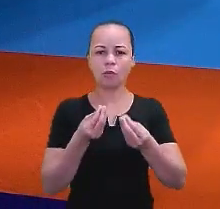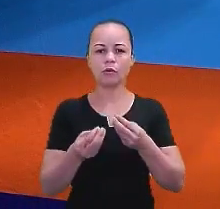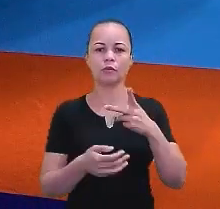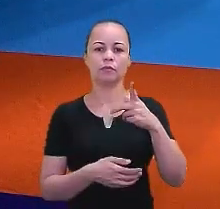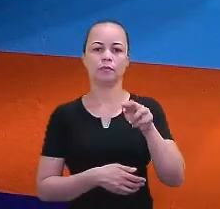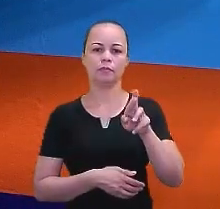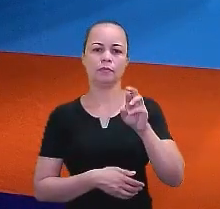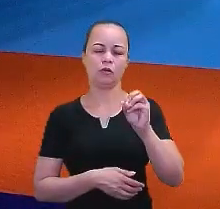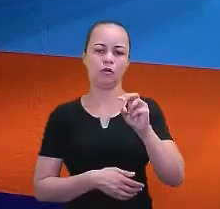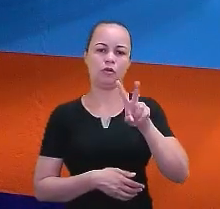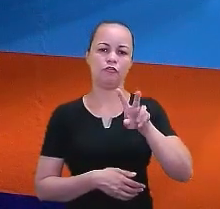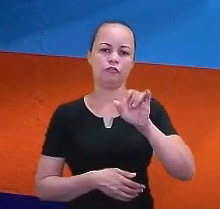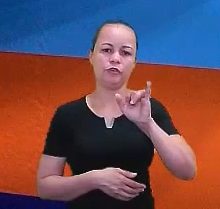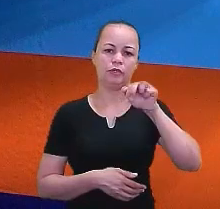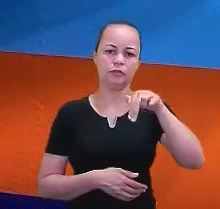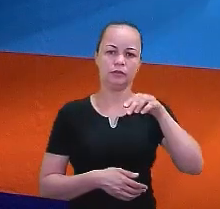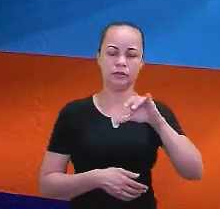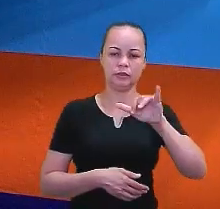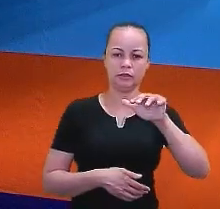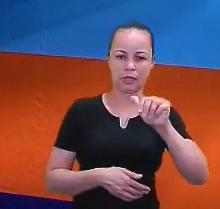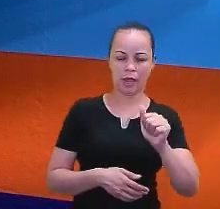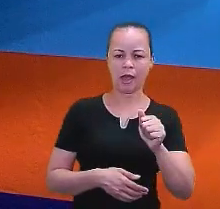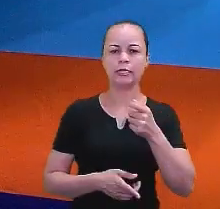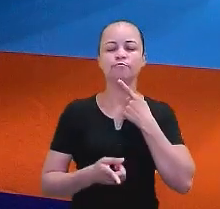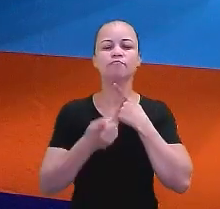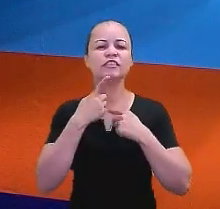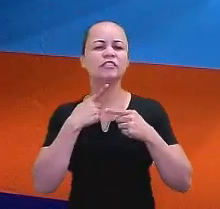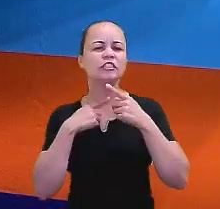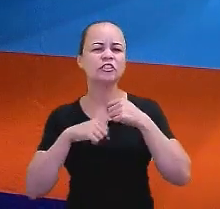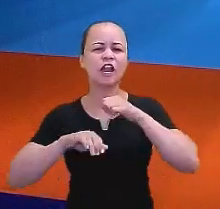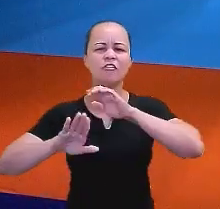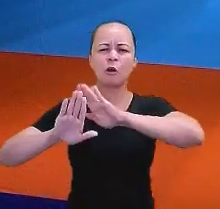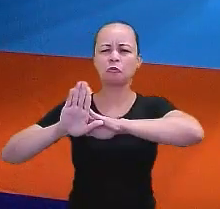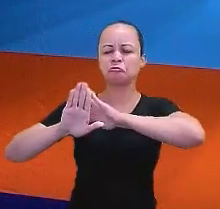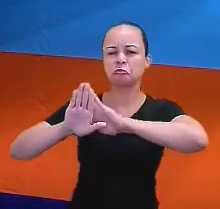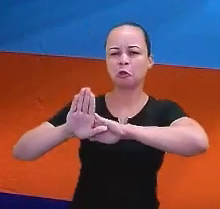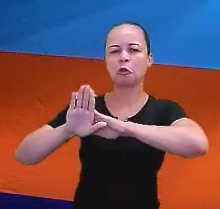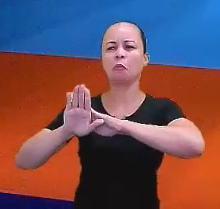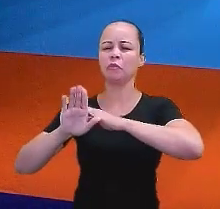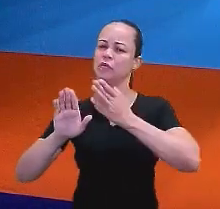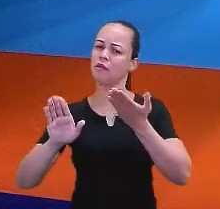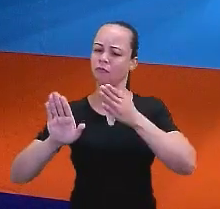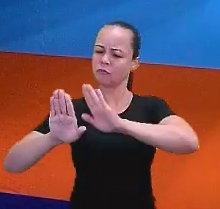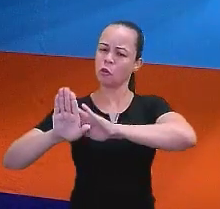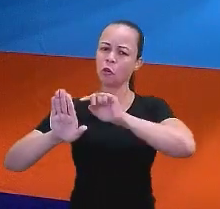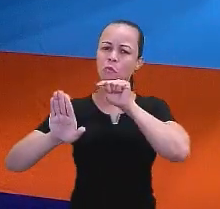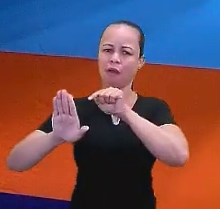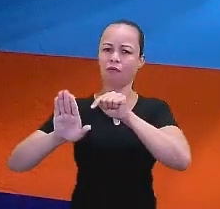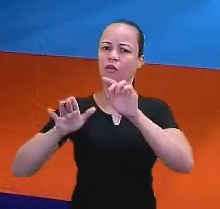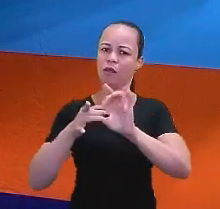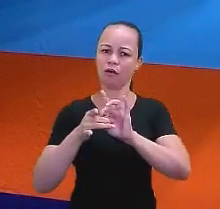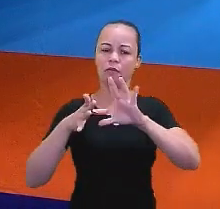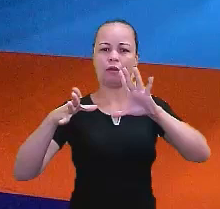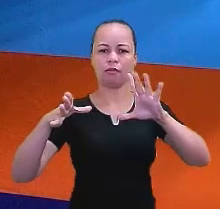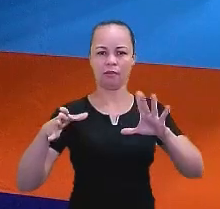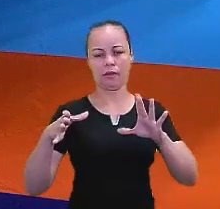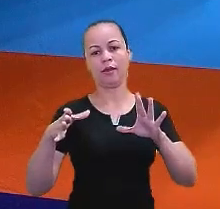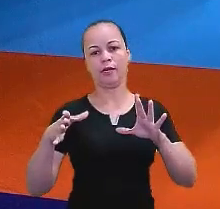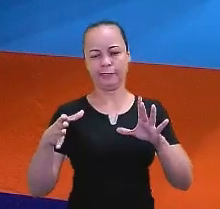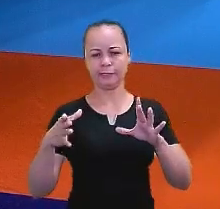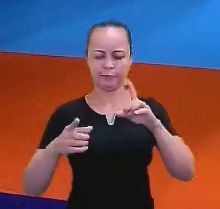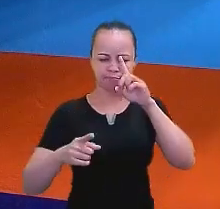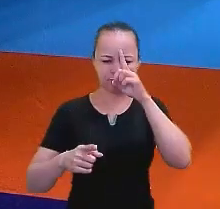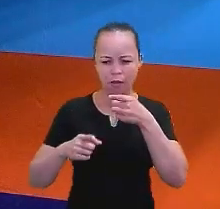províncias, elas desejavam mais autonomia e liberdade de decisão,